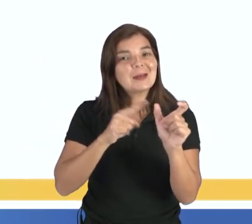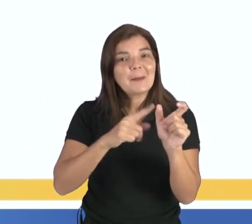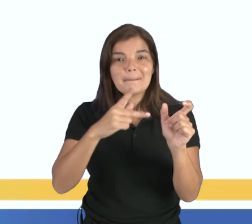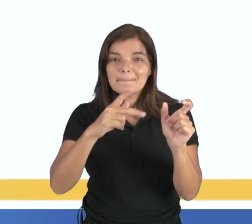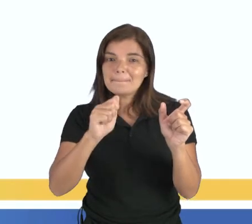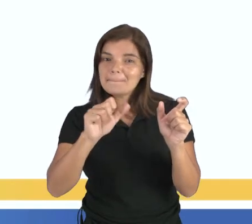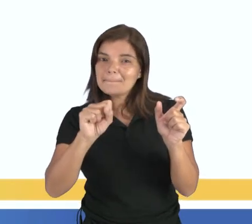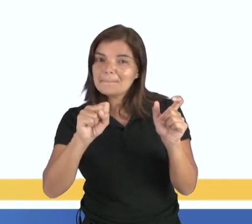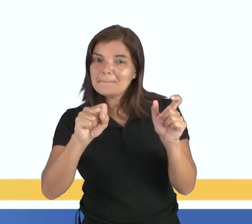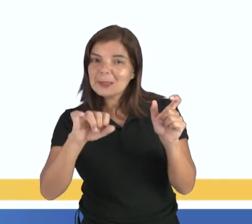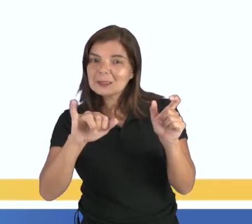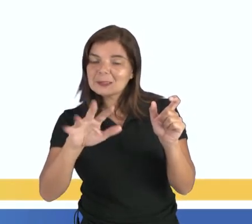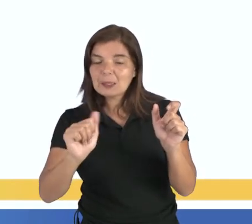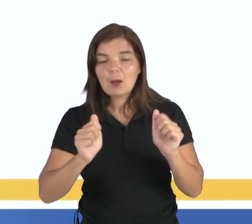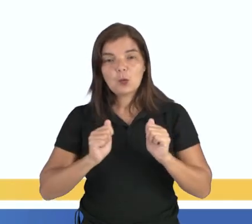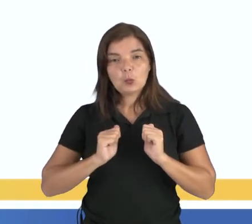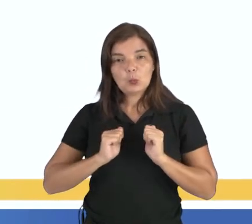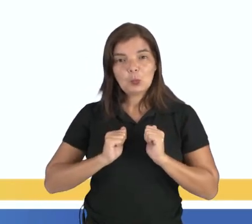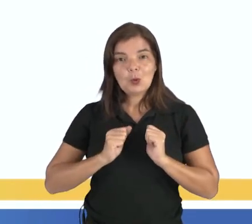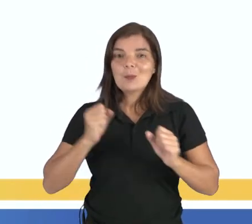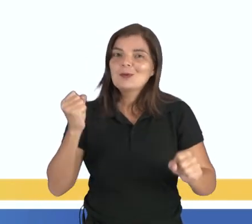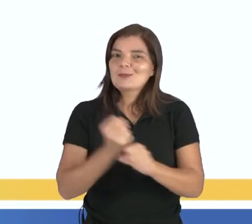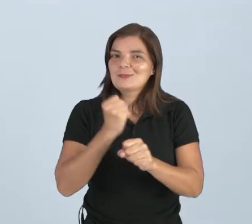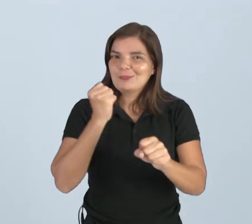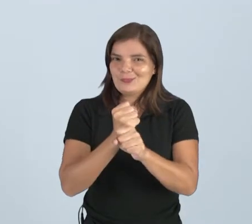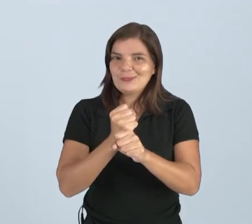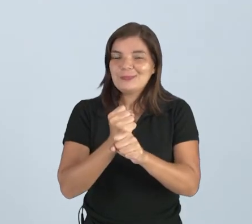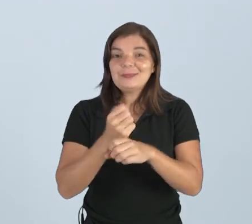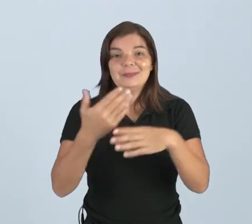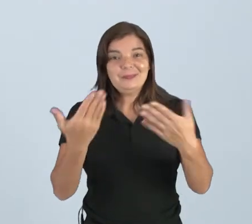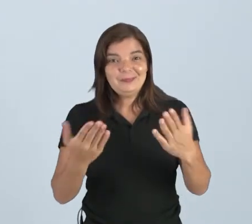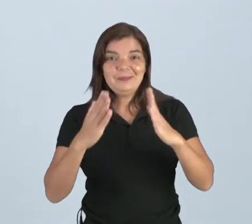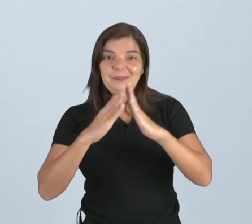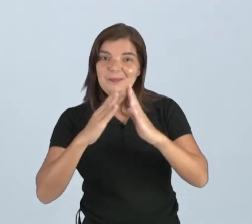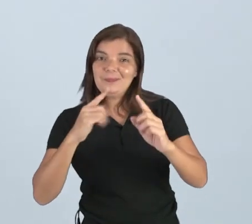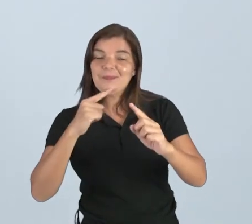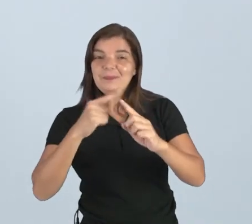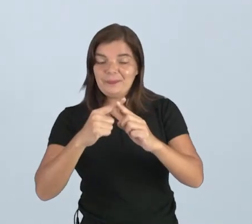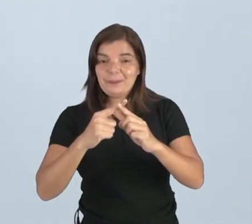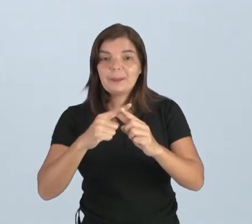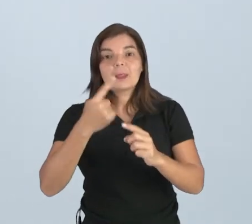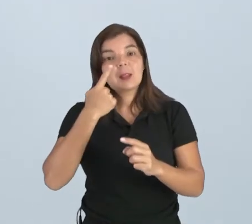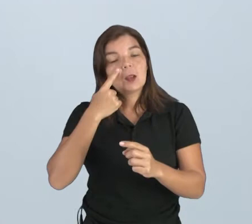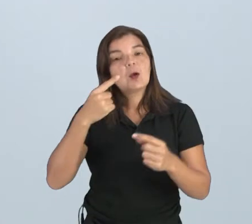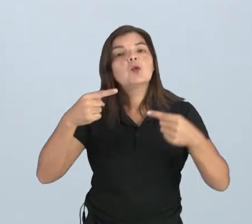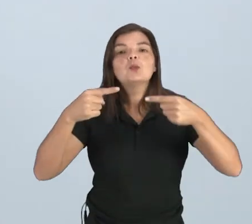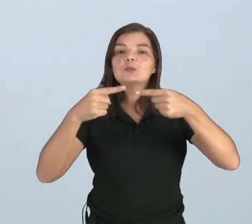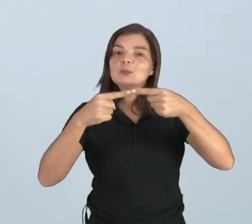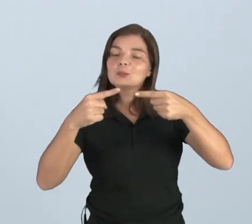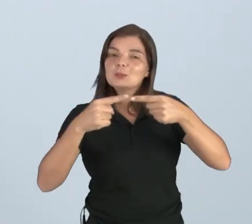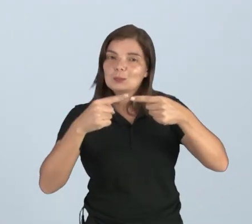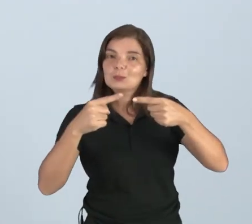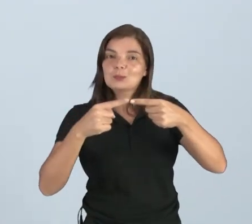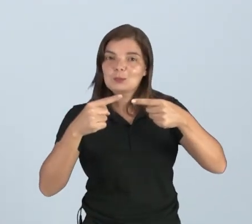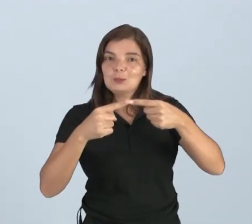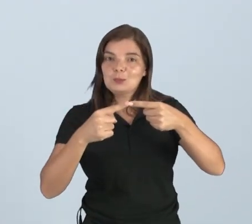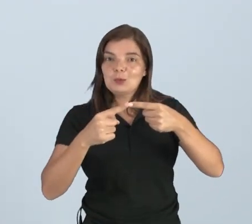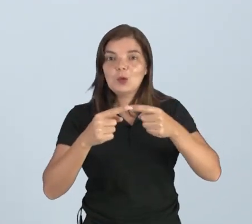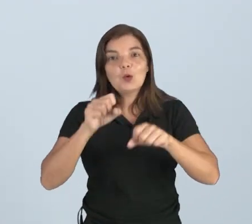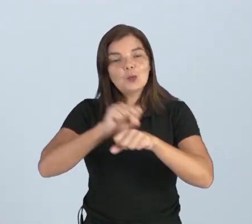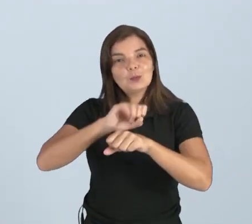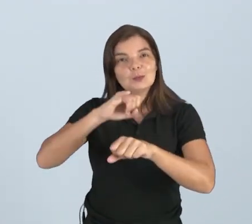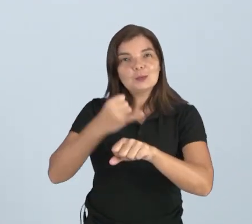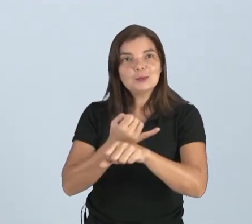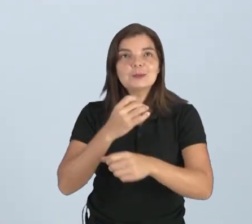passiva. Igrejas foram construídas. Então, a igreja foi construída. Então, concorda com o